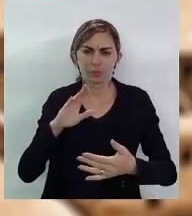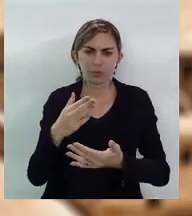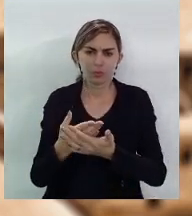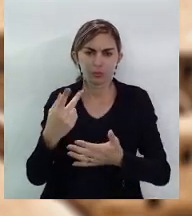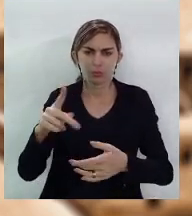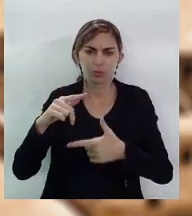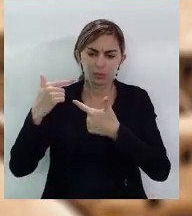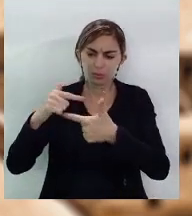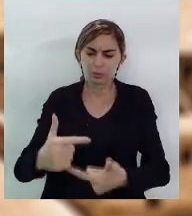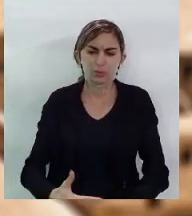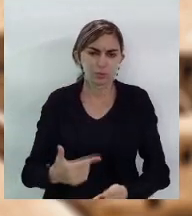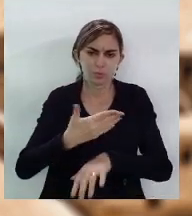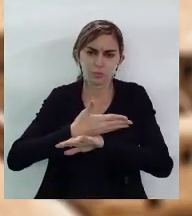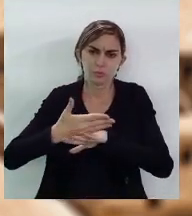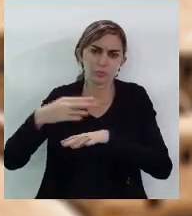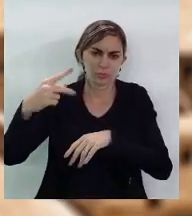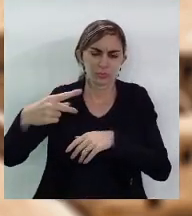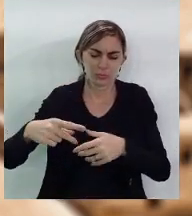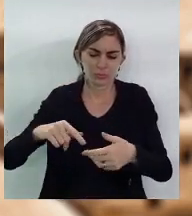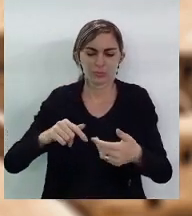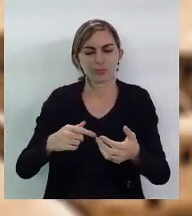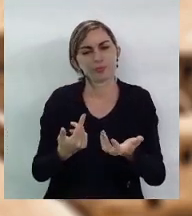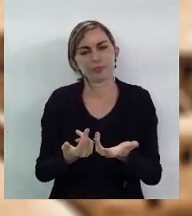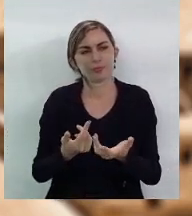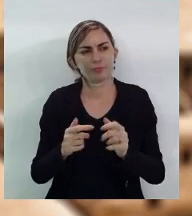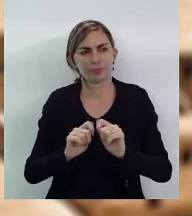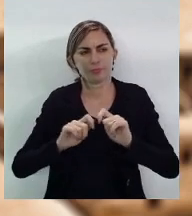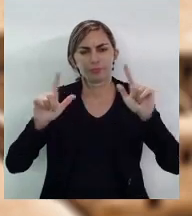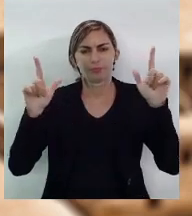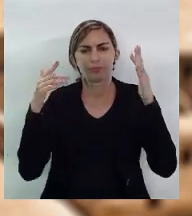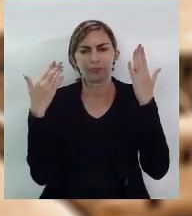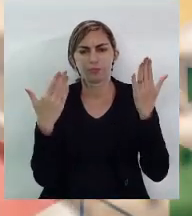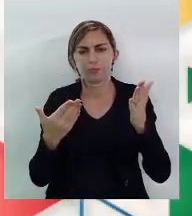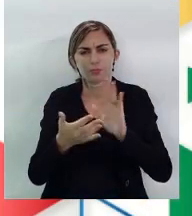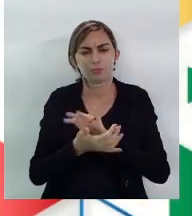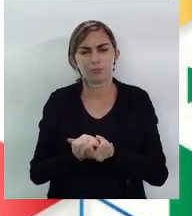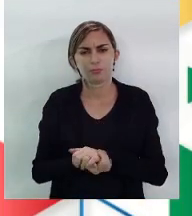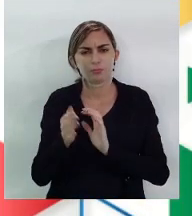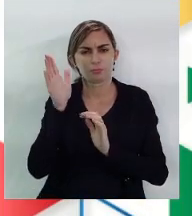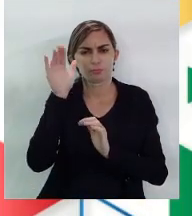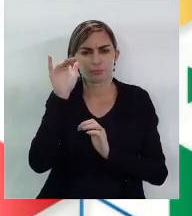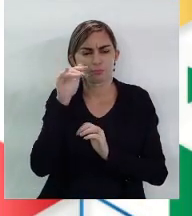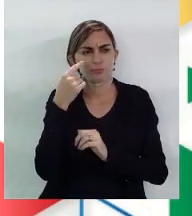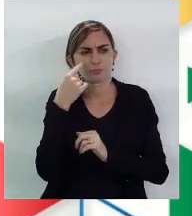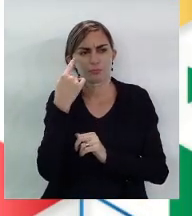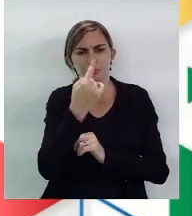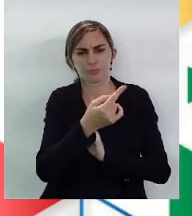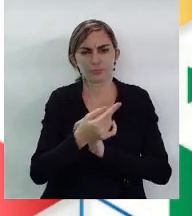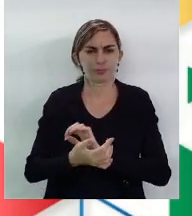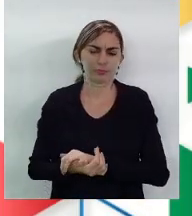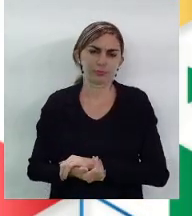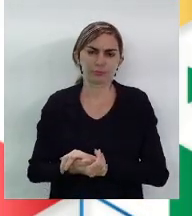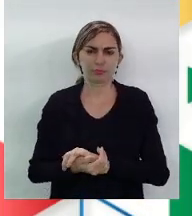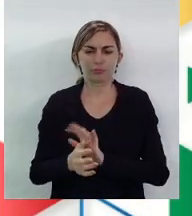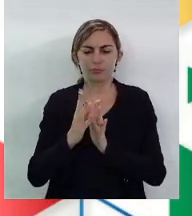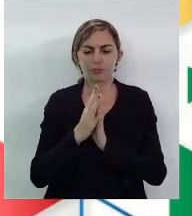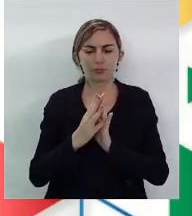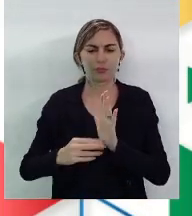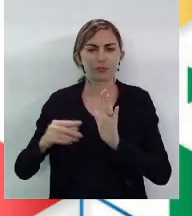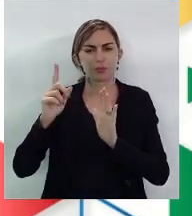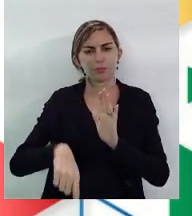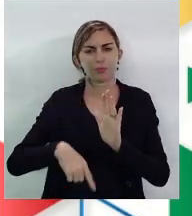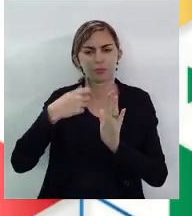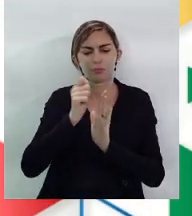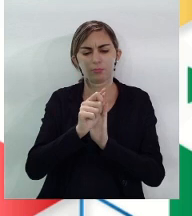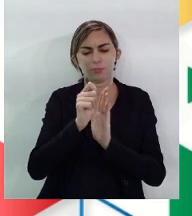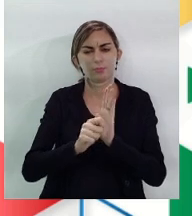sua tradição religiosa. Aqui na tela trago essa curiosidade. Vamos ver? A cópia é